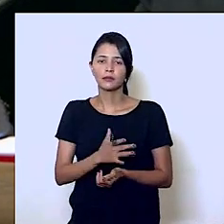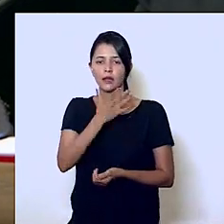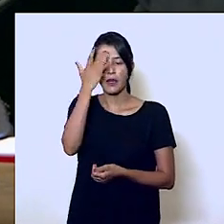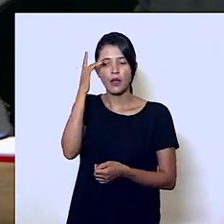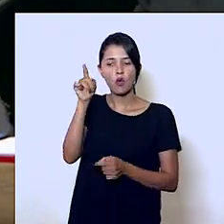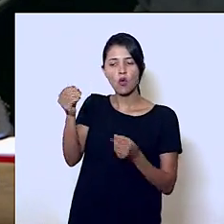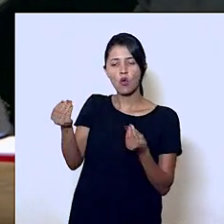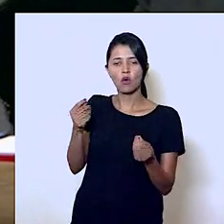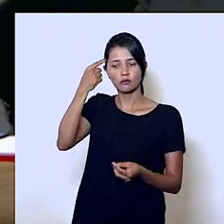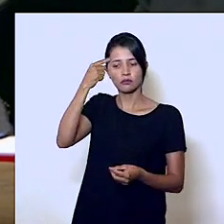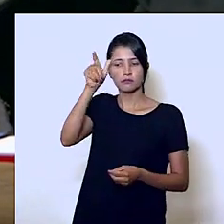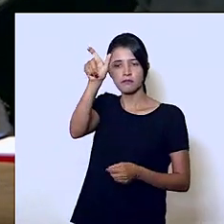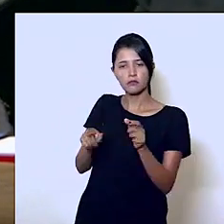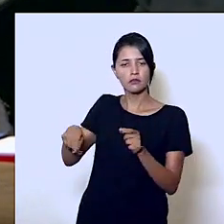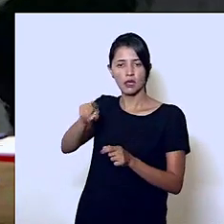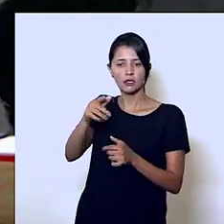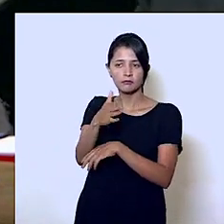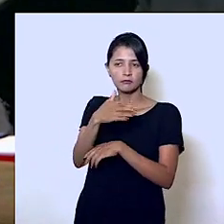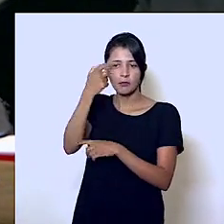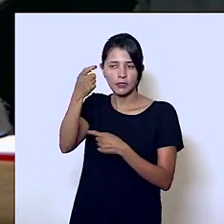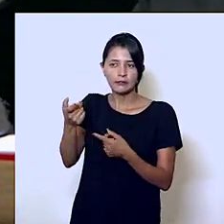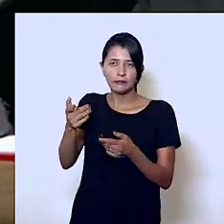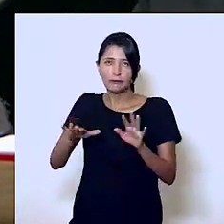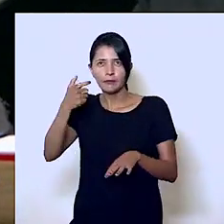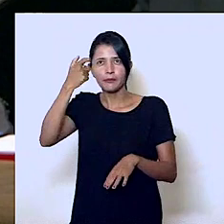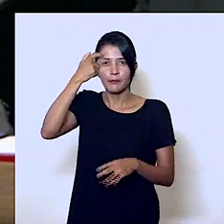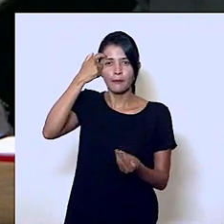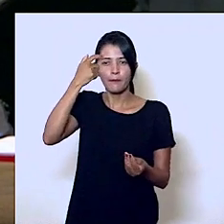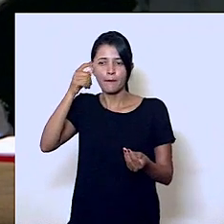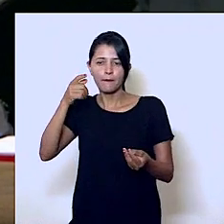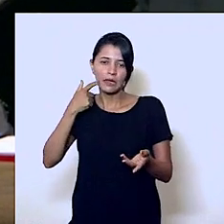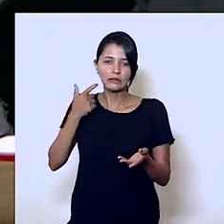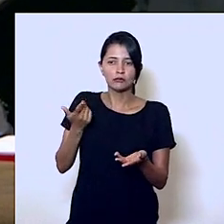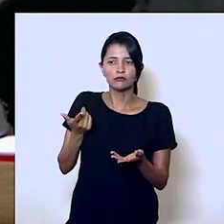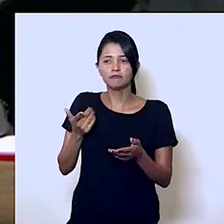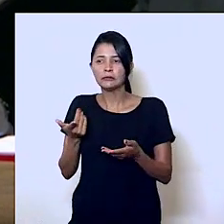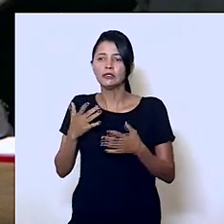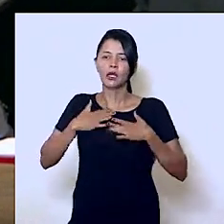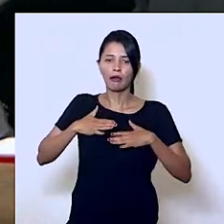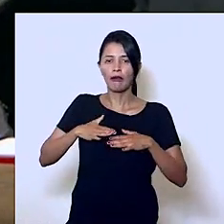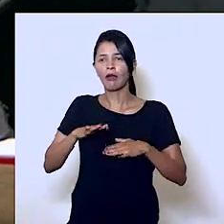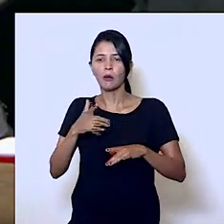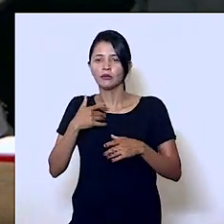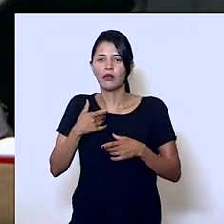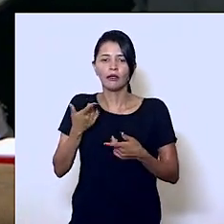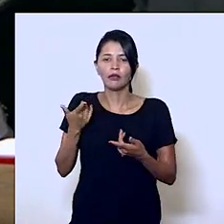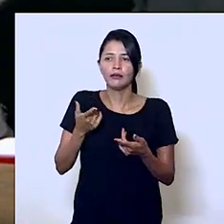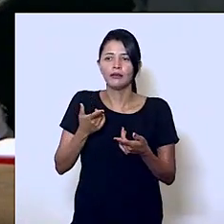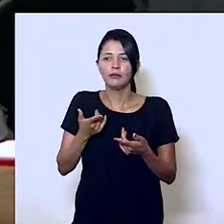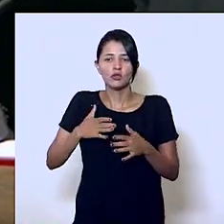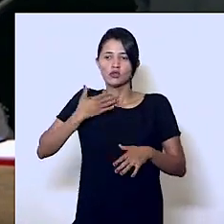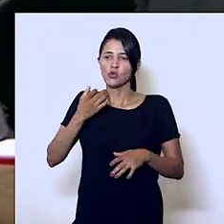história. Em geral, o diplomata pensa com uma certa moderação e não tem muita surpresa.